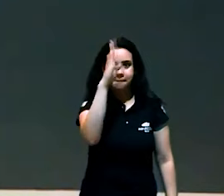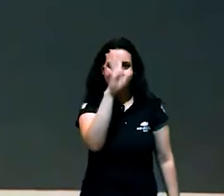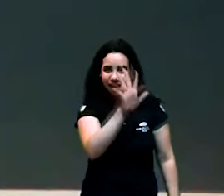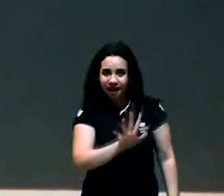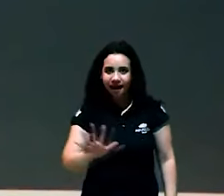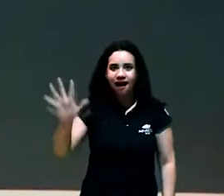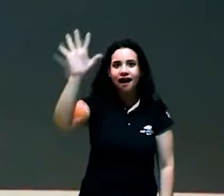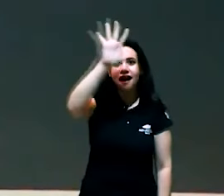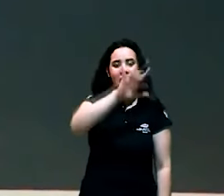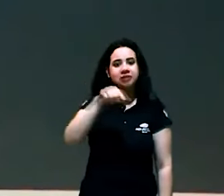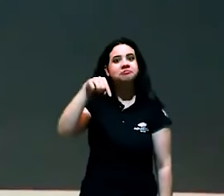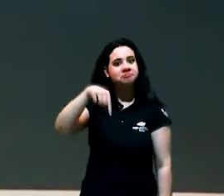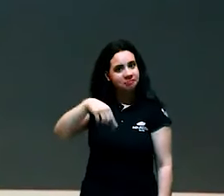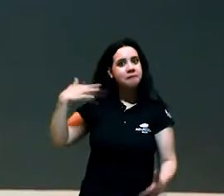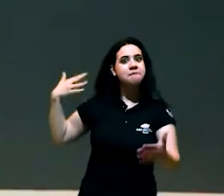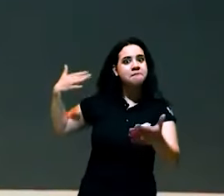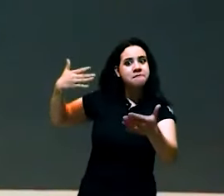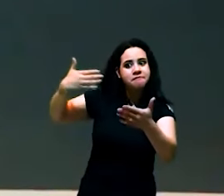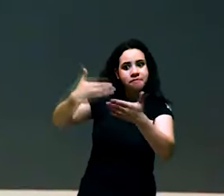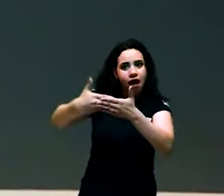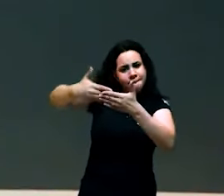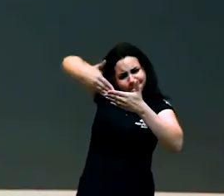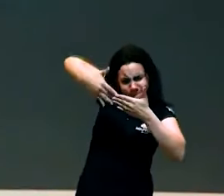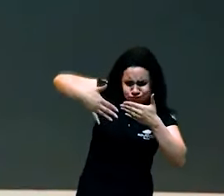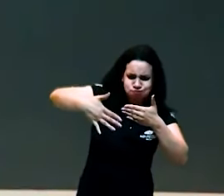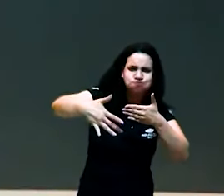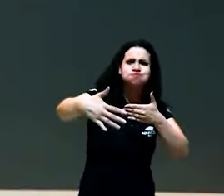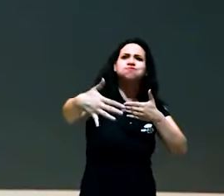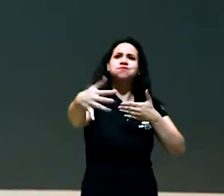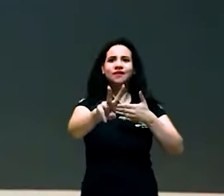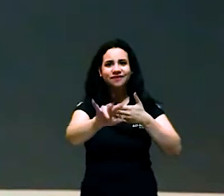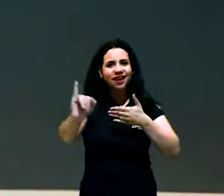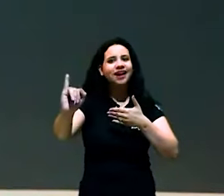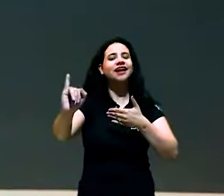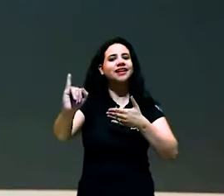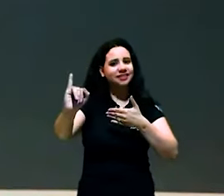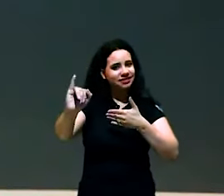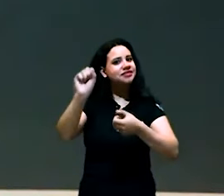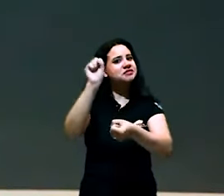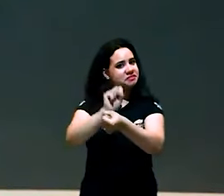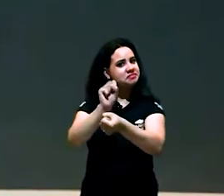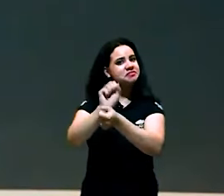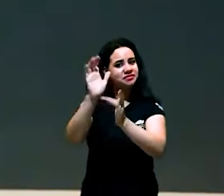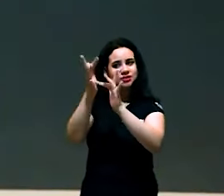profetizar e vai permanecer até que Jesus venha buscar a sua igreja.